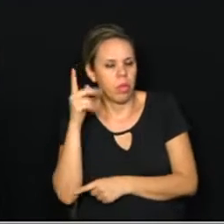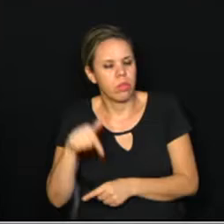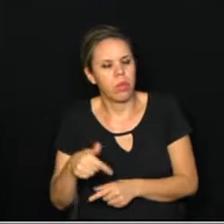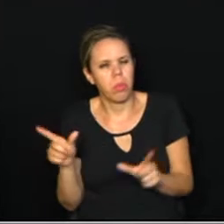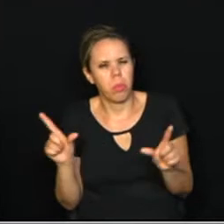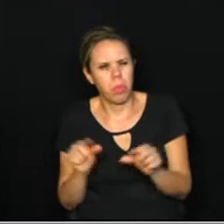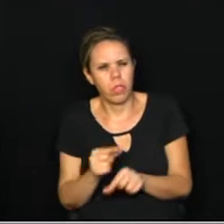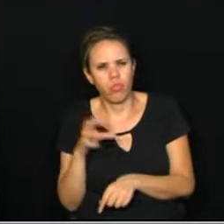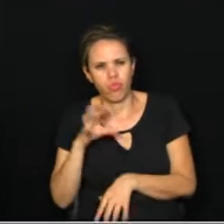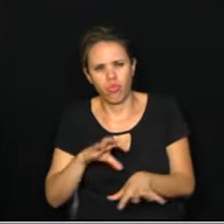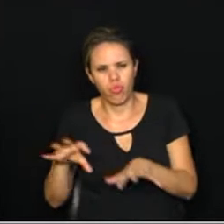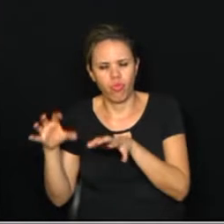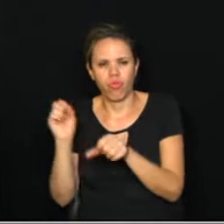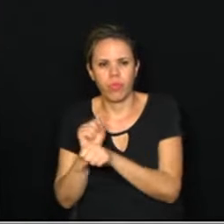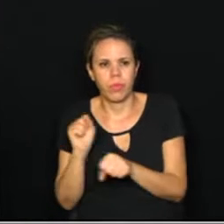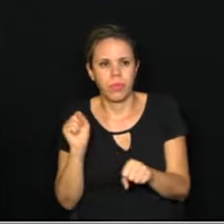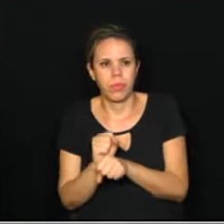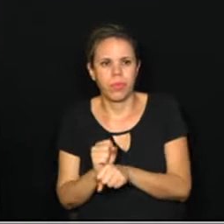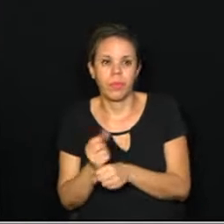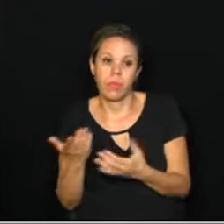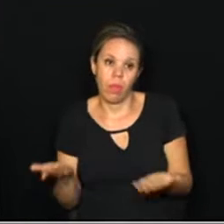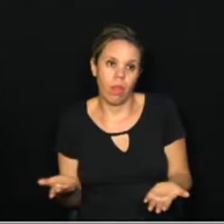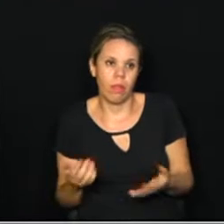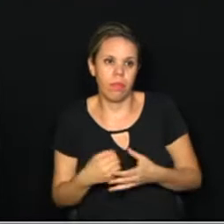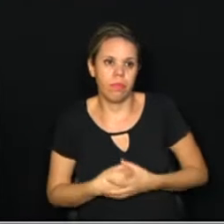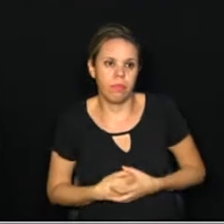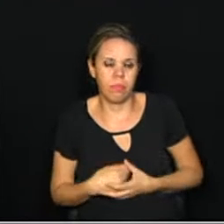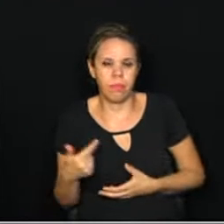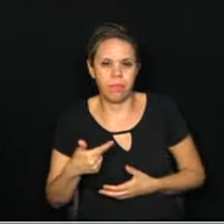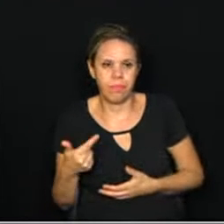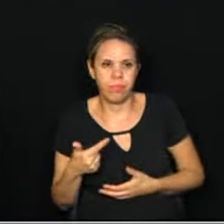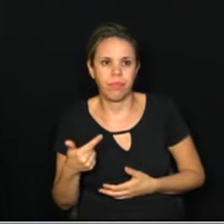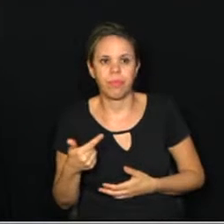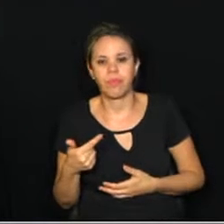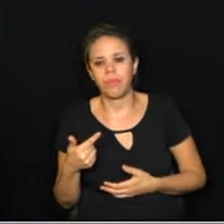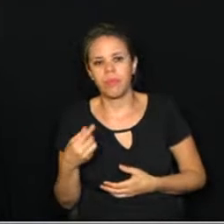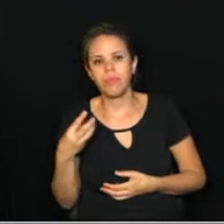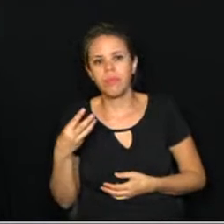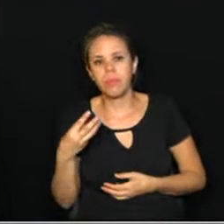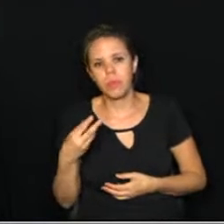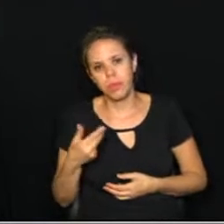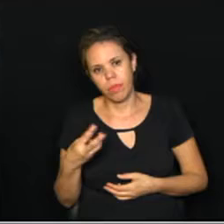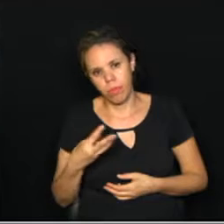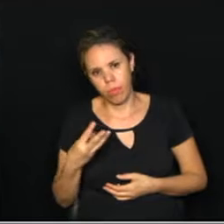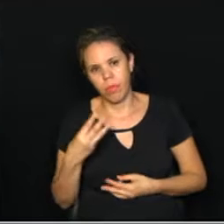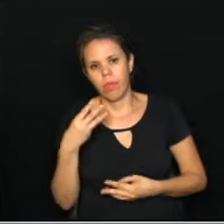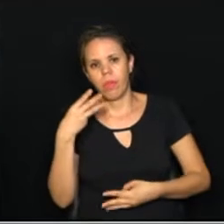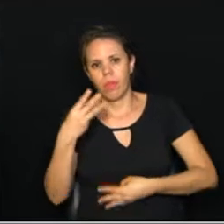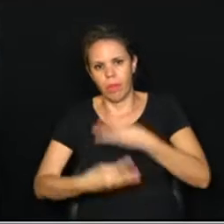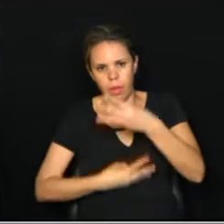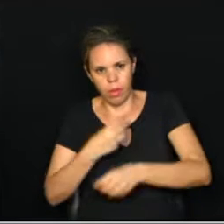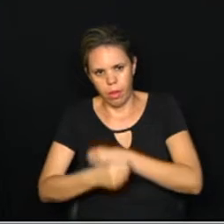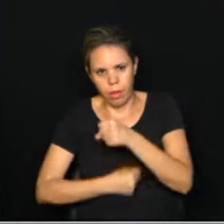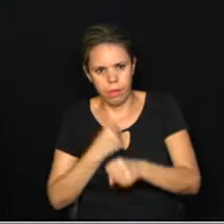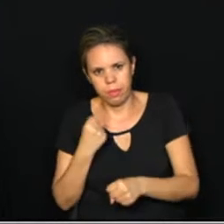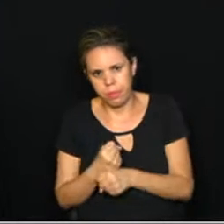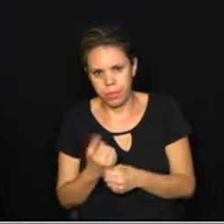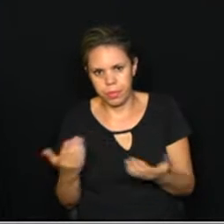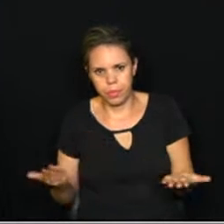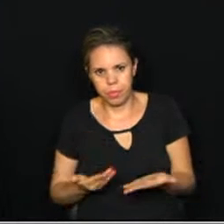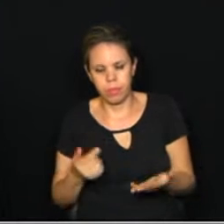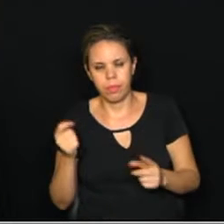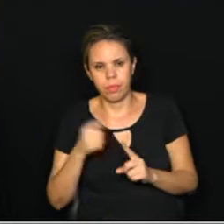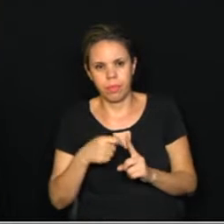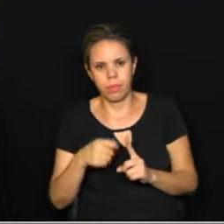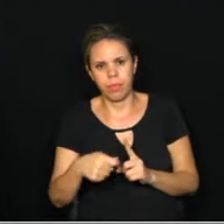do que o recomendado para o segundo e terceiro trimestre desse ano. E a gente já consegue observar que os primeiros meses